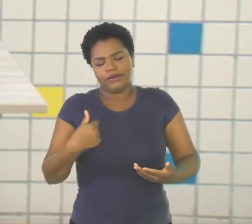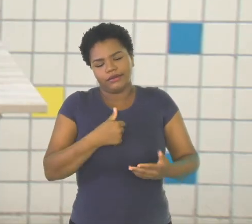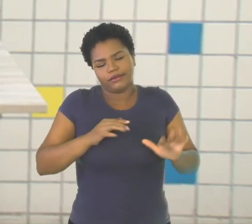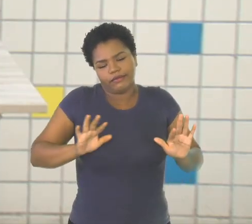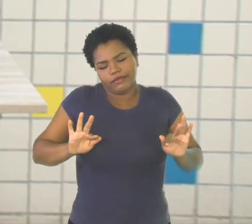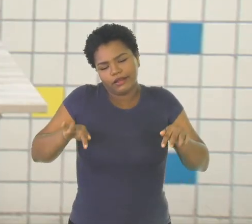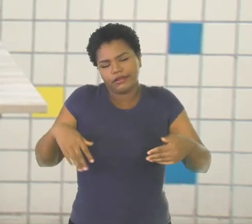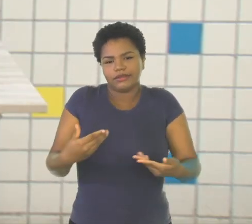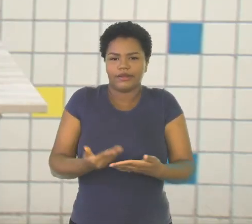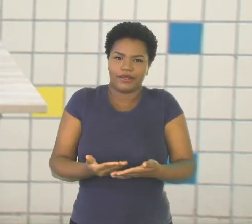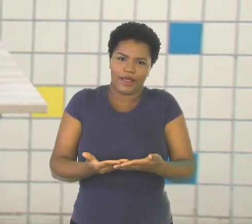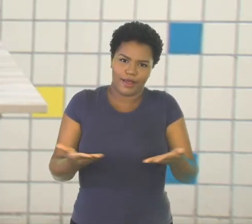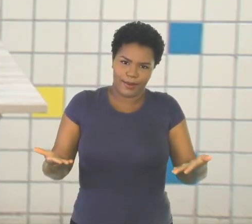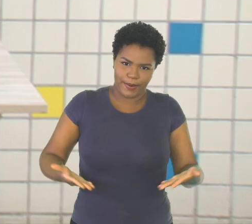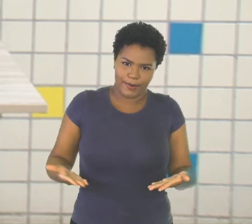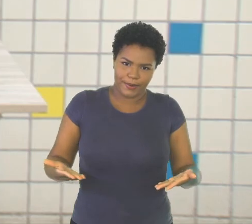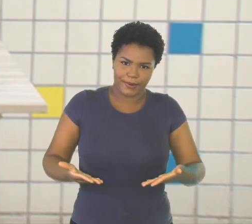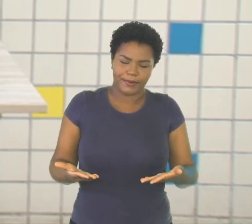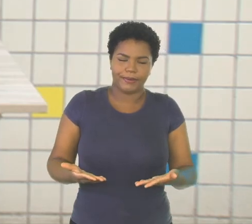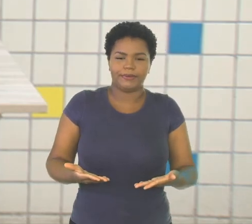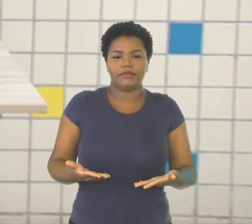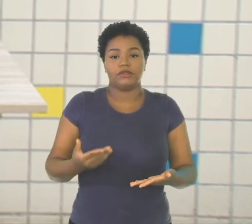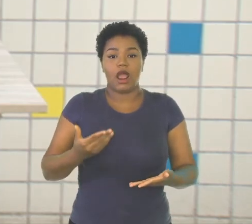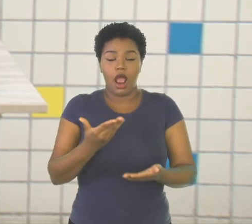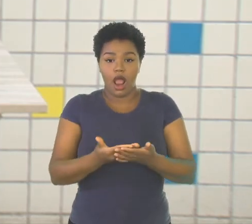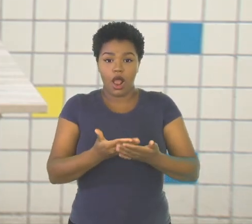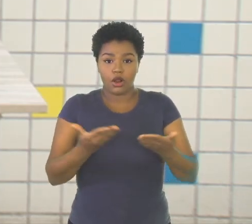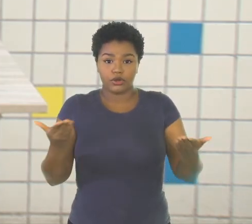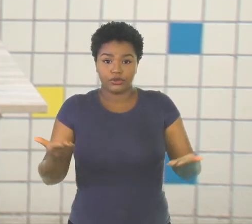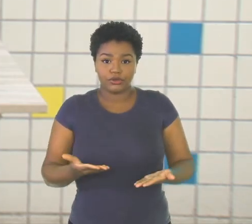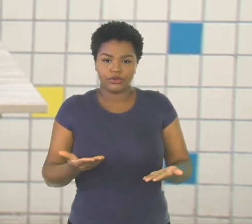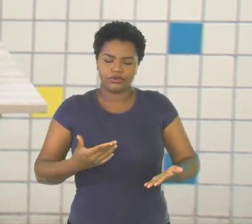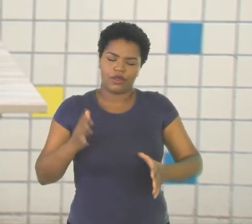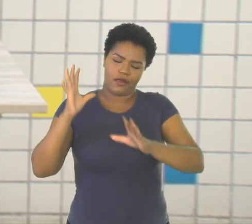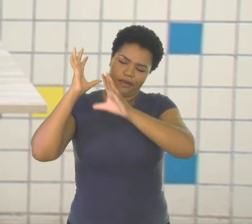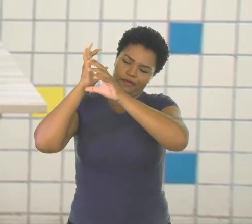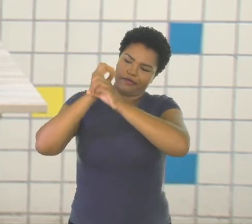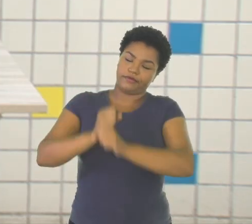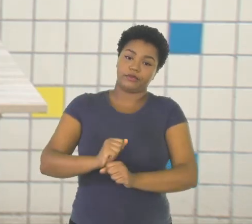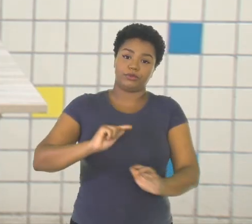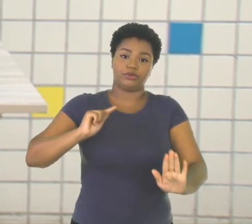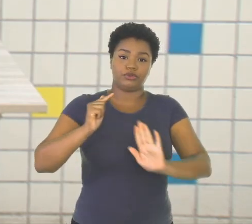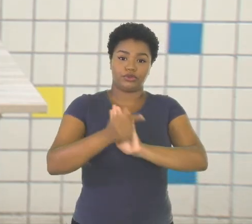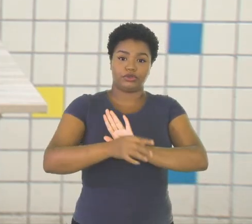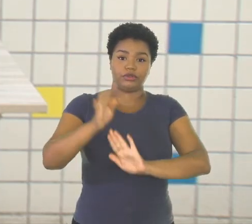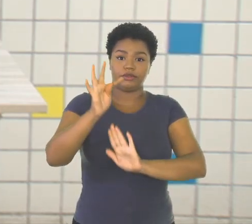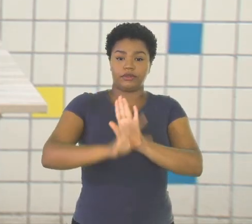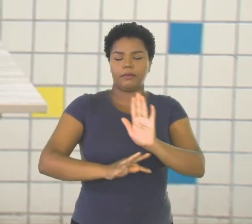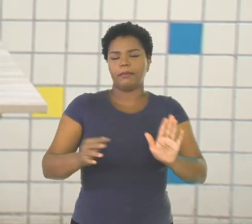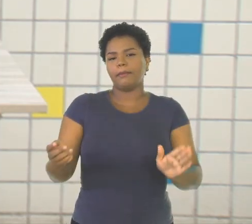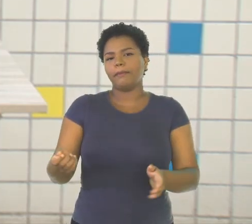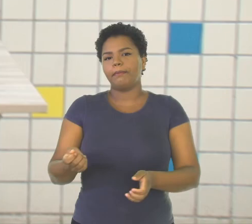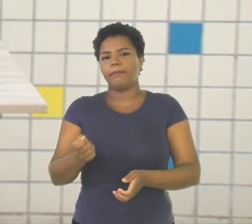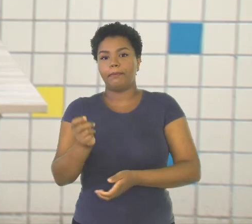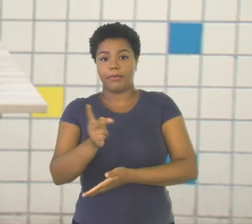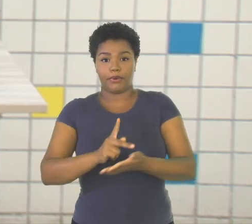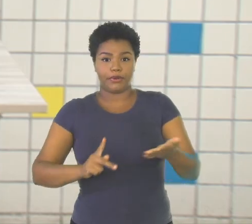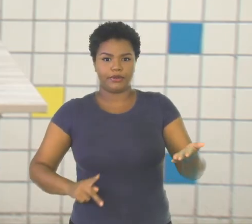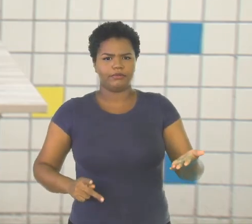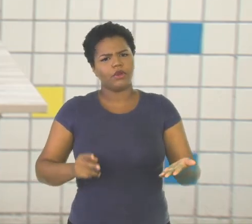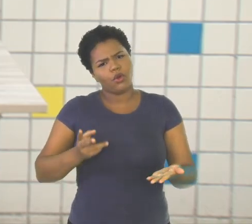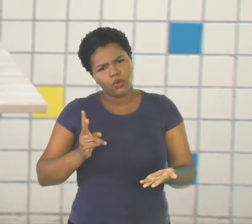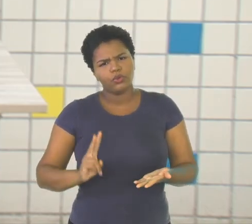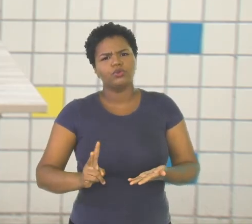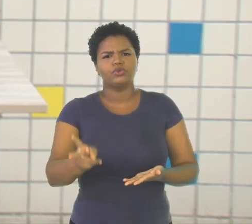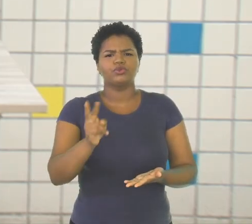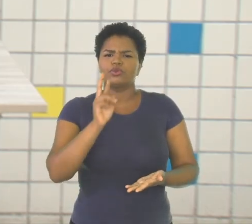da nossa aula de hoje. Na aula de hoje, revisamos o gênero textual poema. Continue realizando